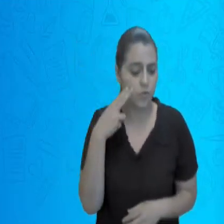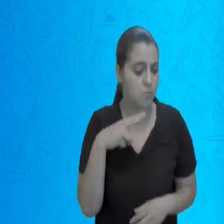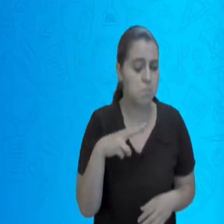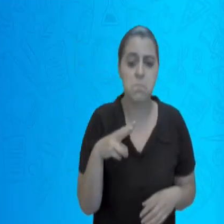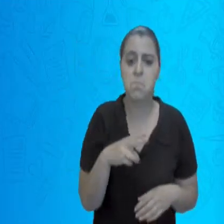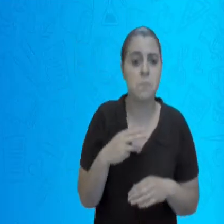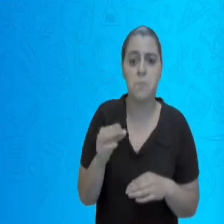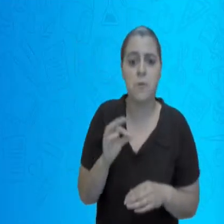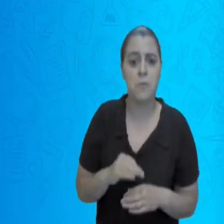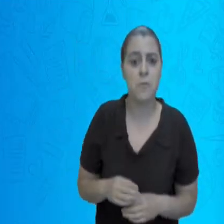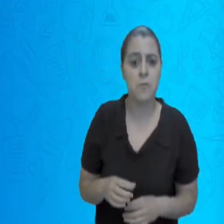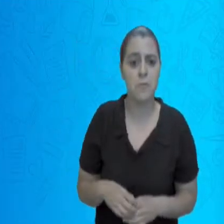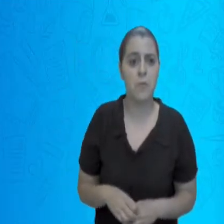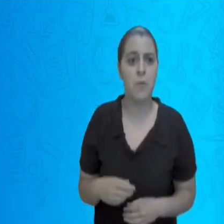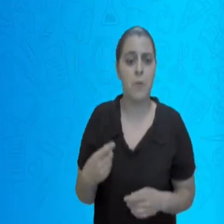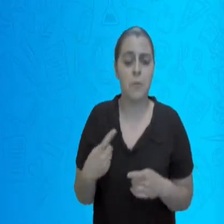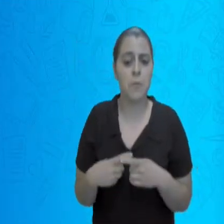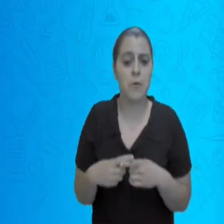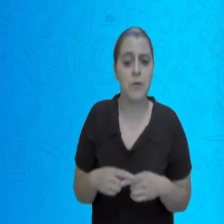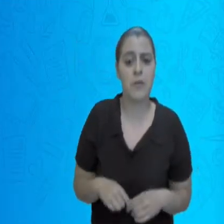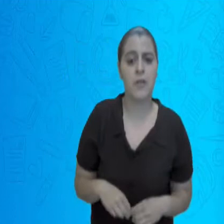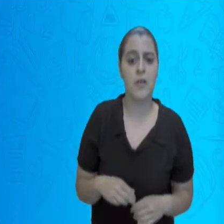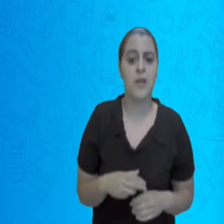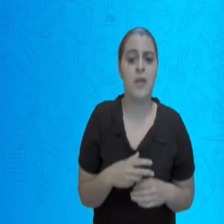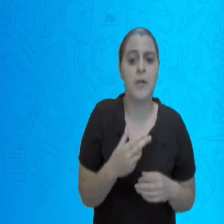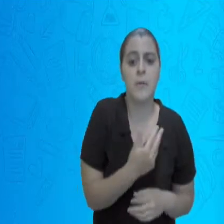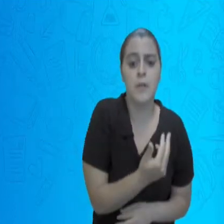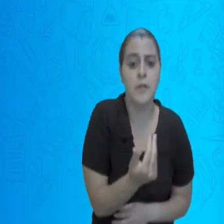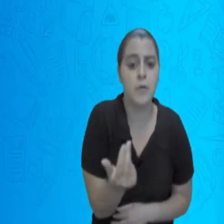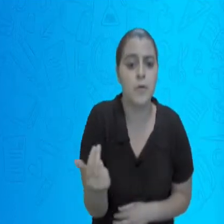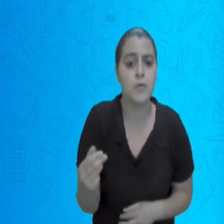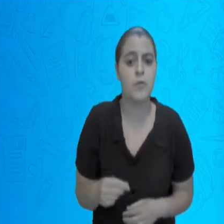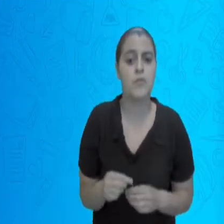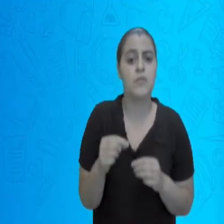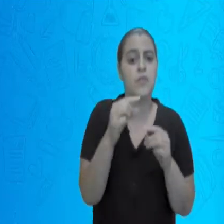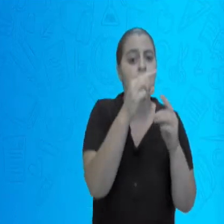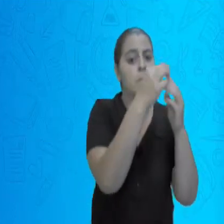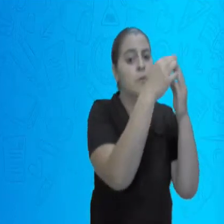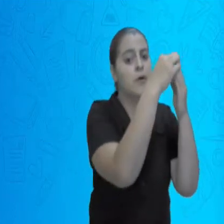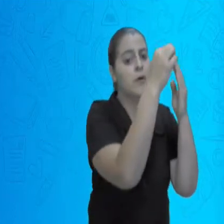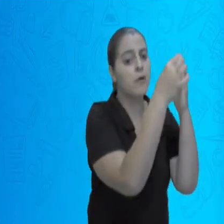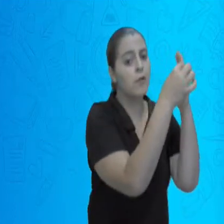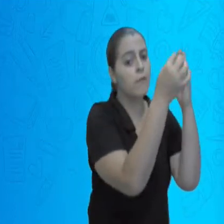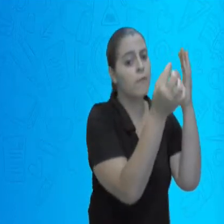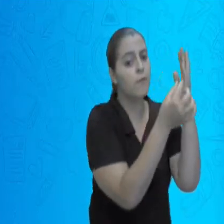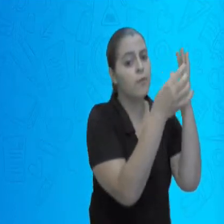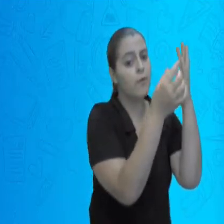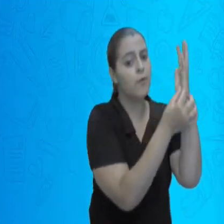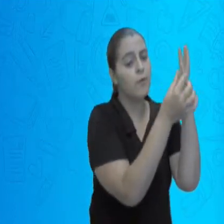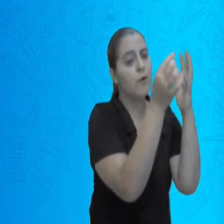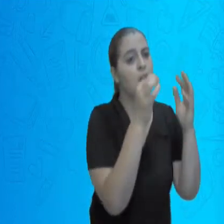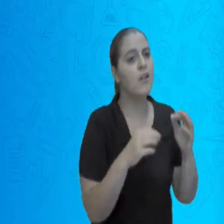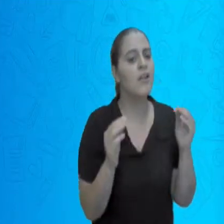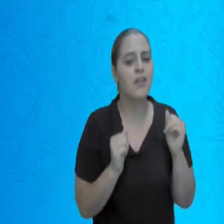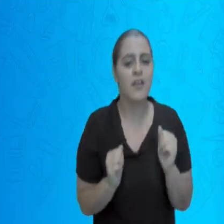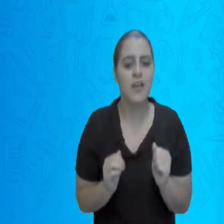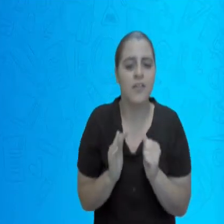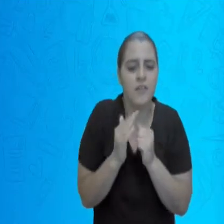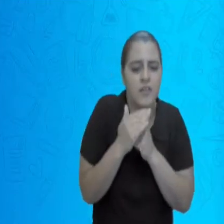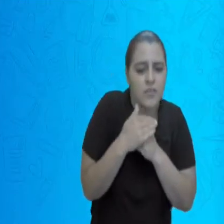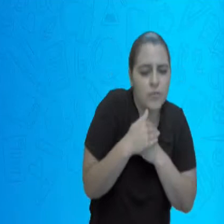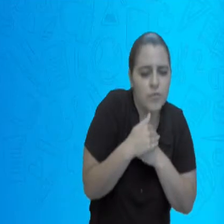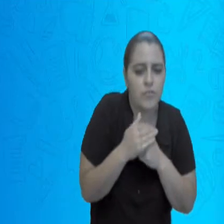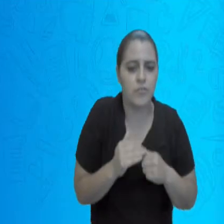conseguir visualizá-lo, porque ele tem alguns processos que fazem com que ele consiga ficar escondidinho